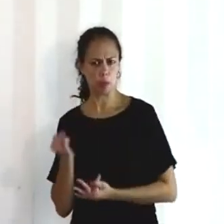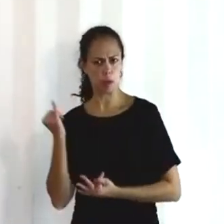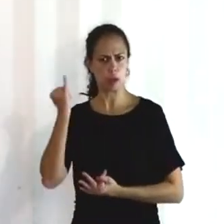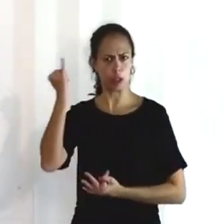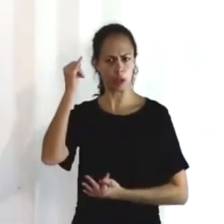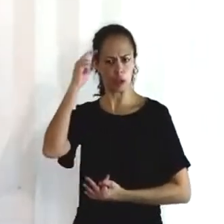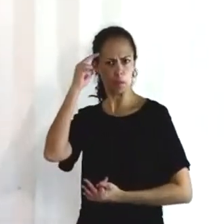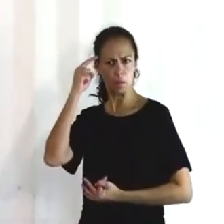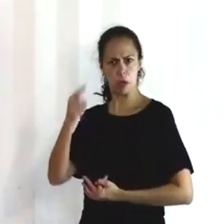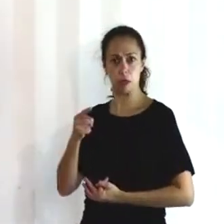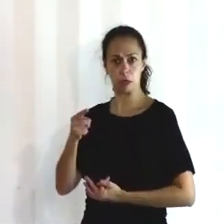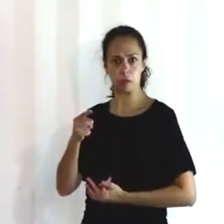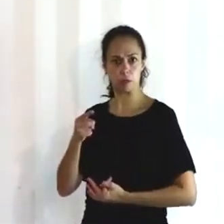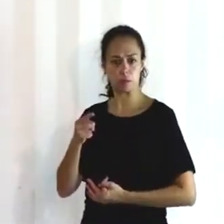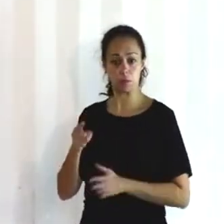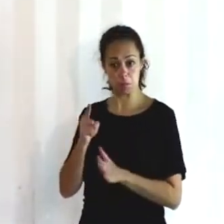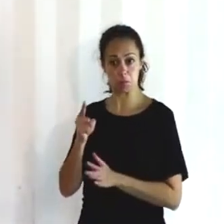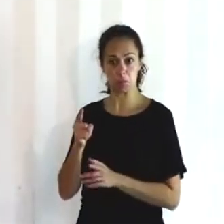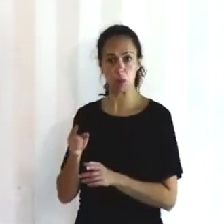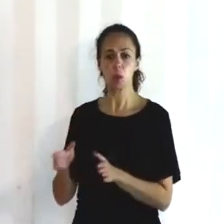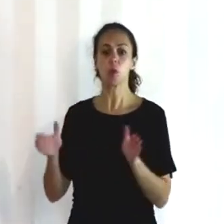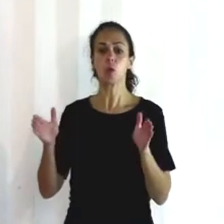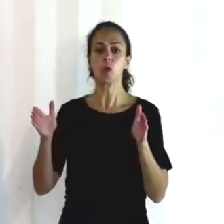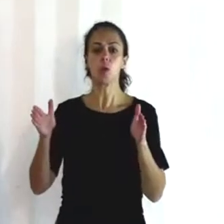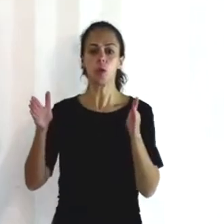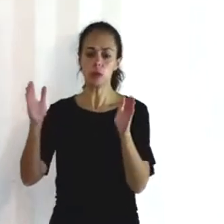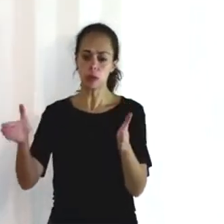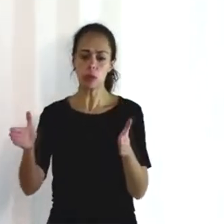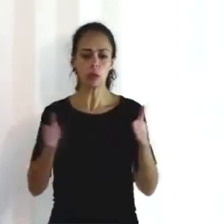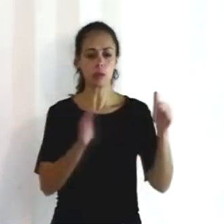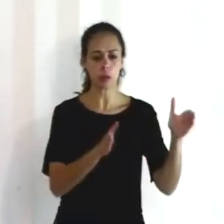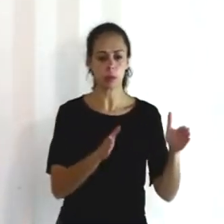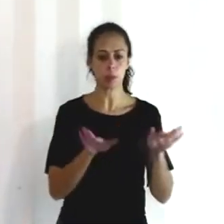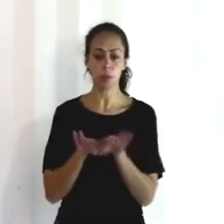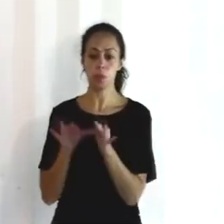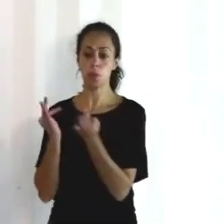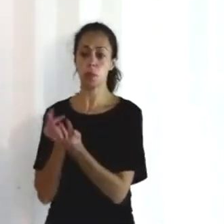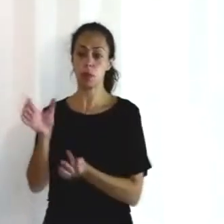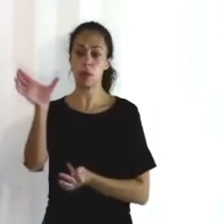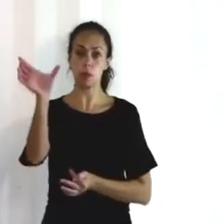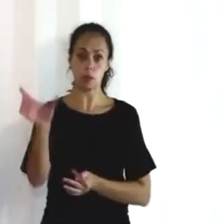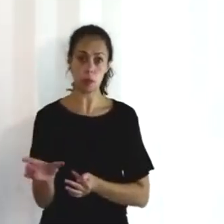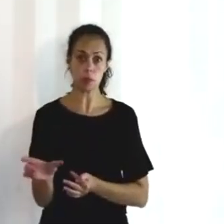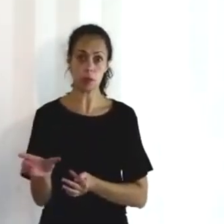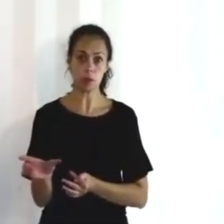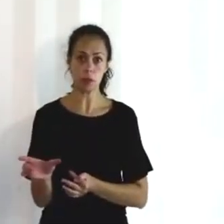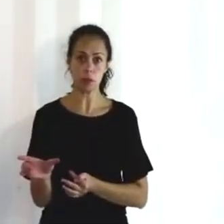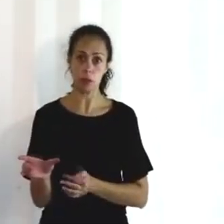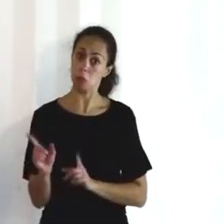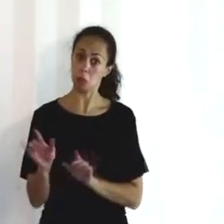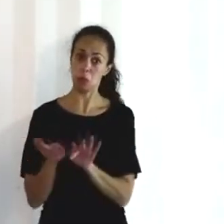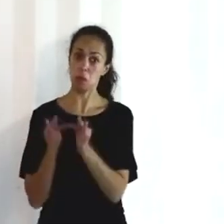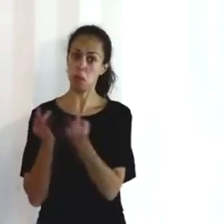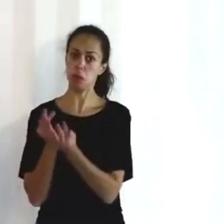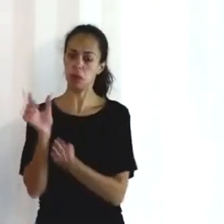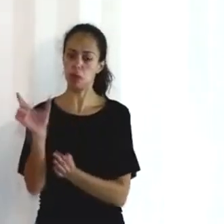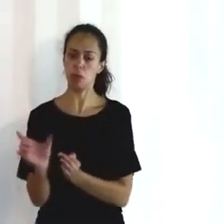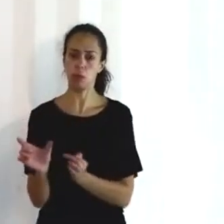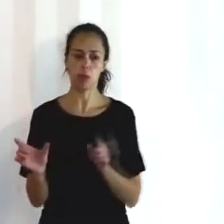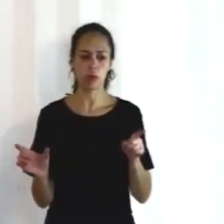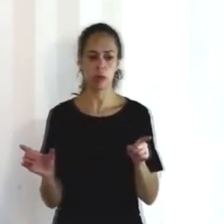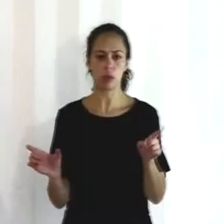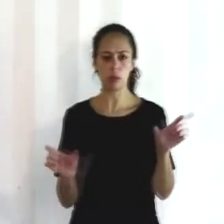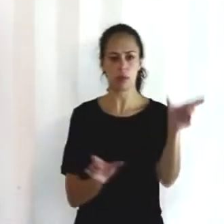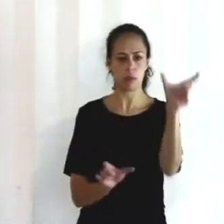esquerdo. E para aquele culto que eu fui pregar, a família que se sentava do lado direito, teoricamente, tinha indicado outro